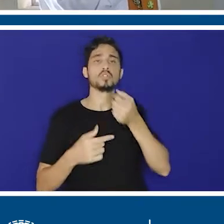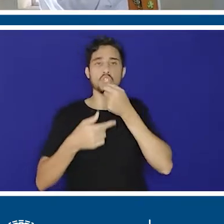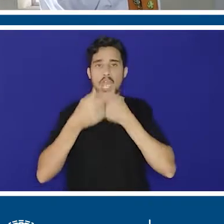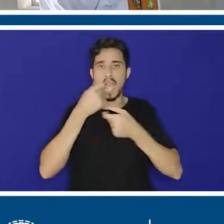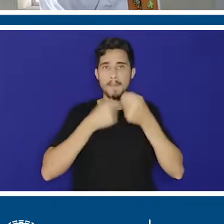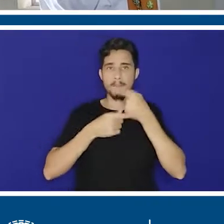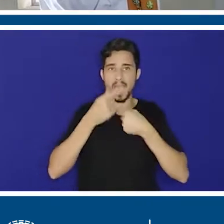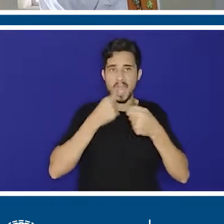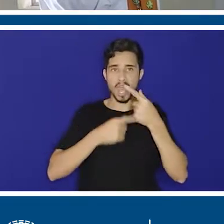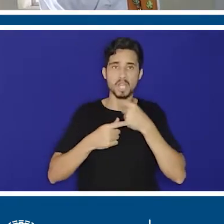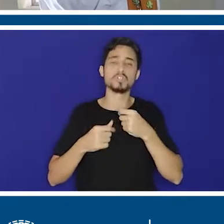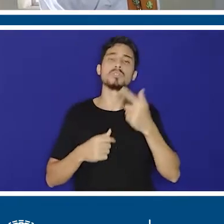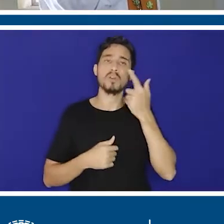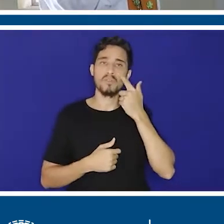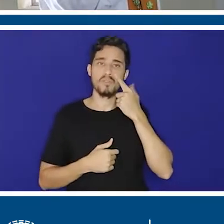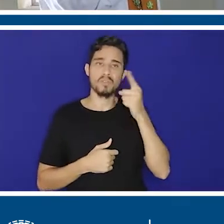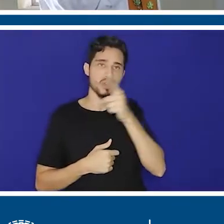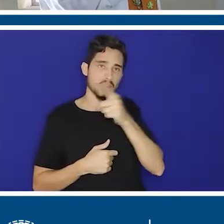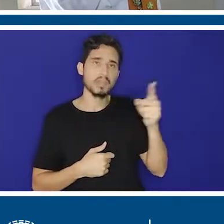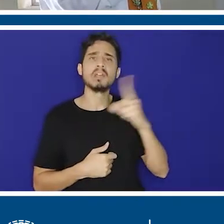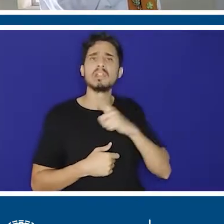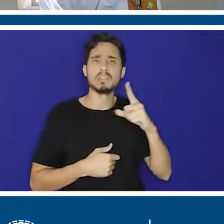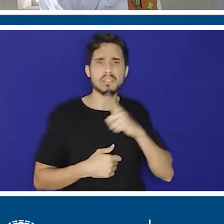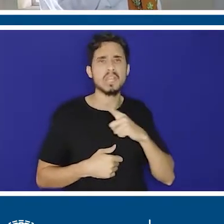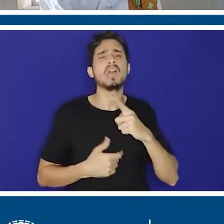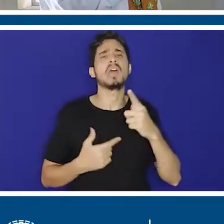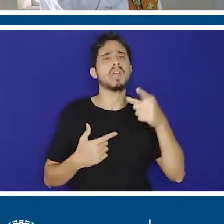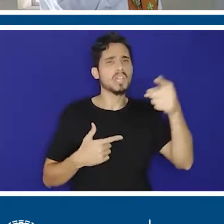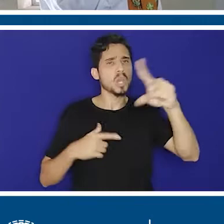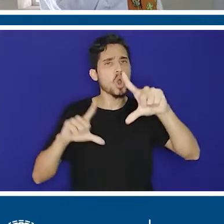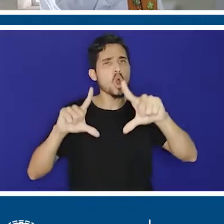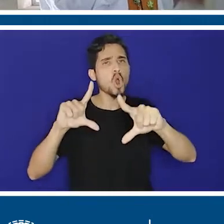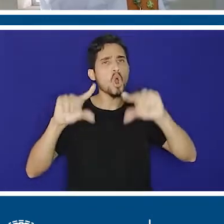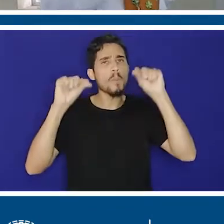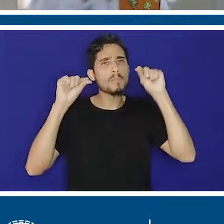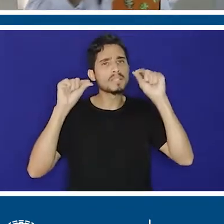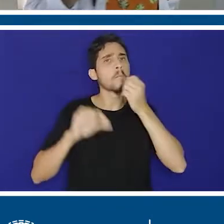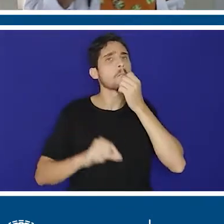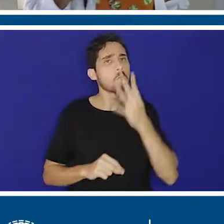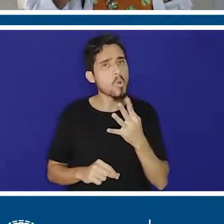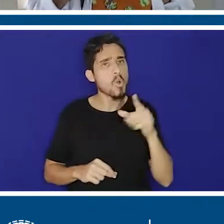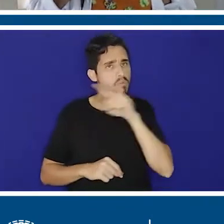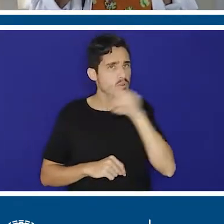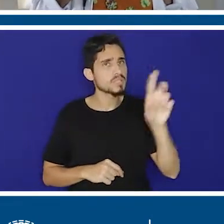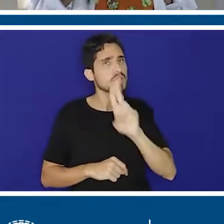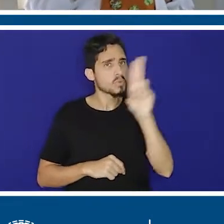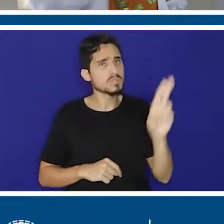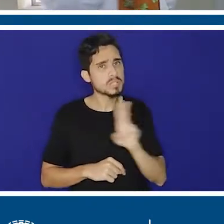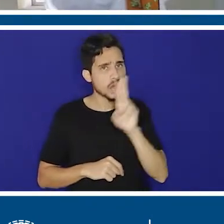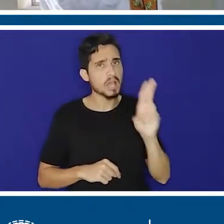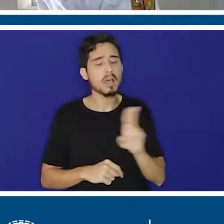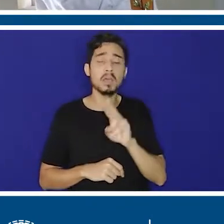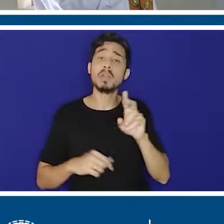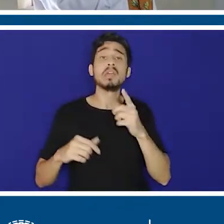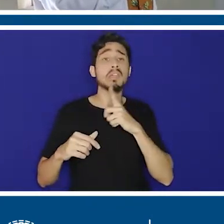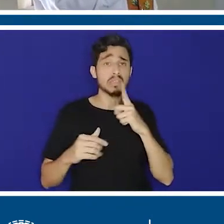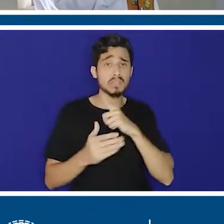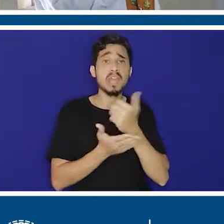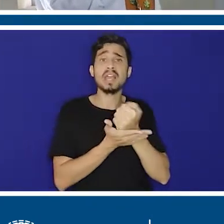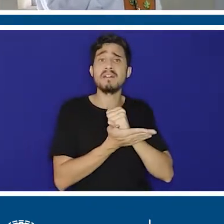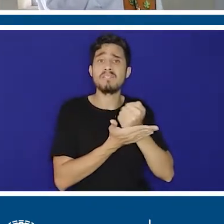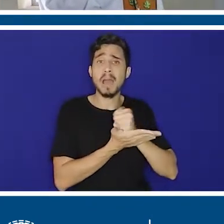um quantitativo bom, né, de possibilidades da gente usar e que estão disponíveis na rede para a gente. Eu não